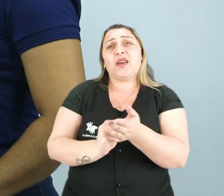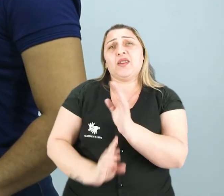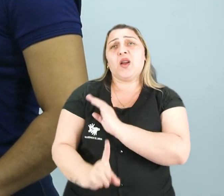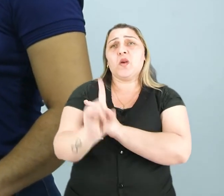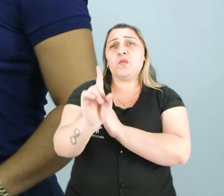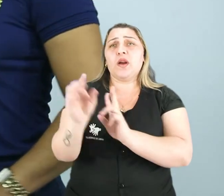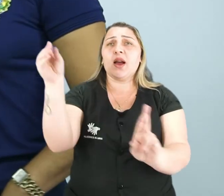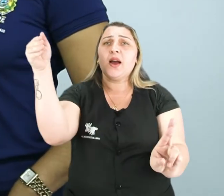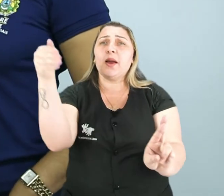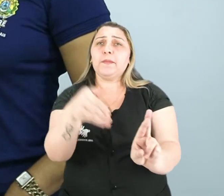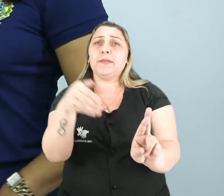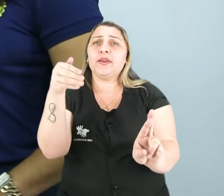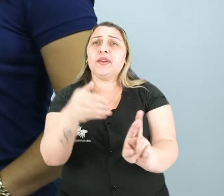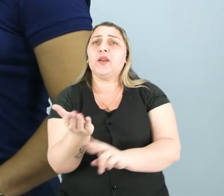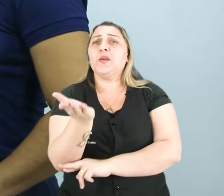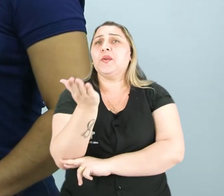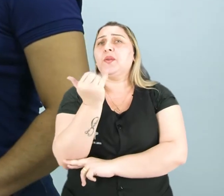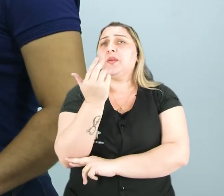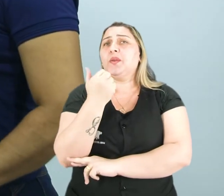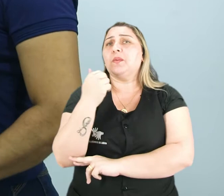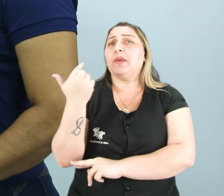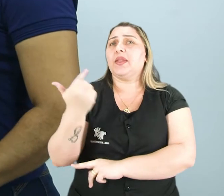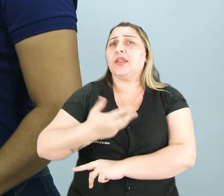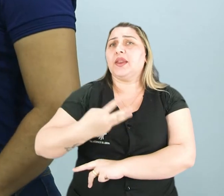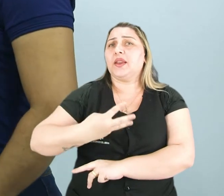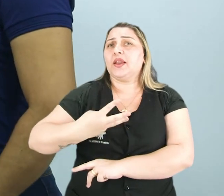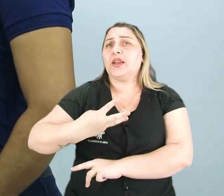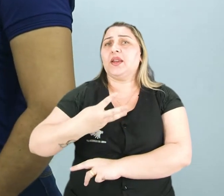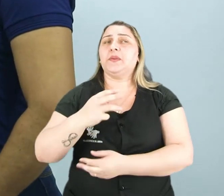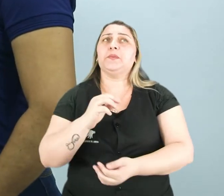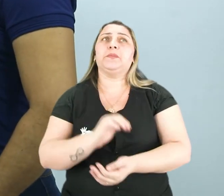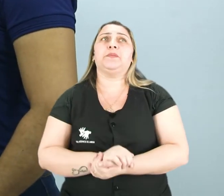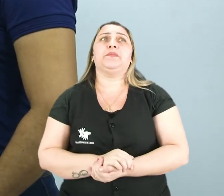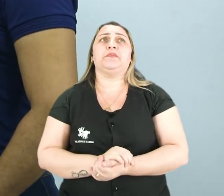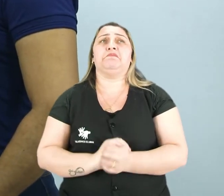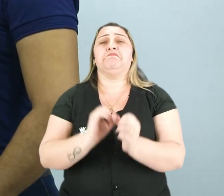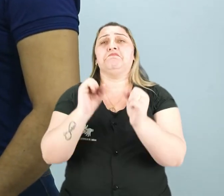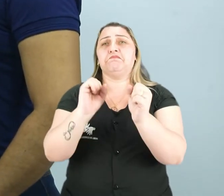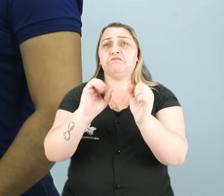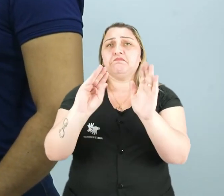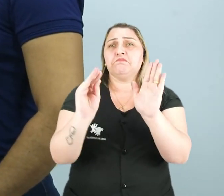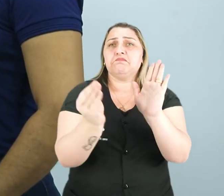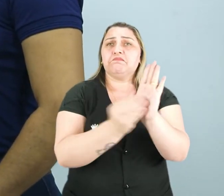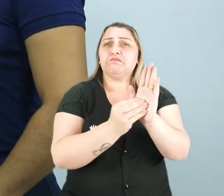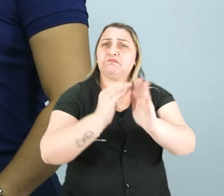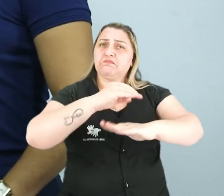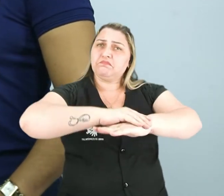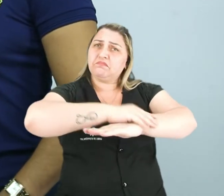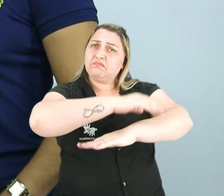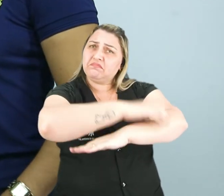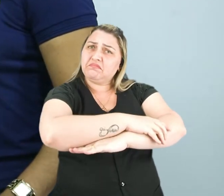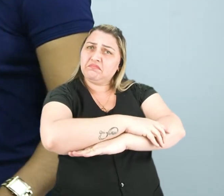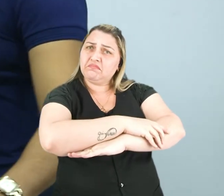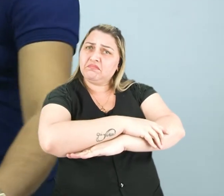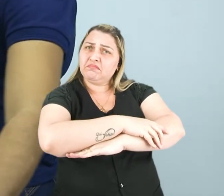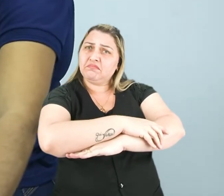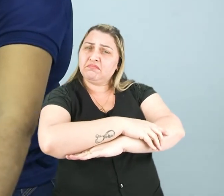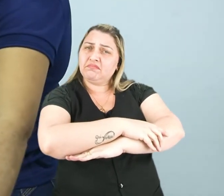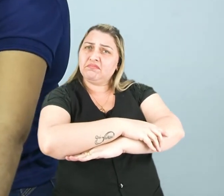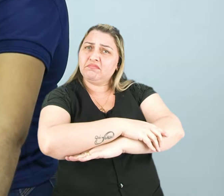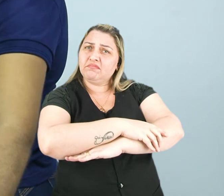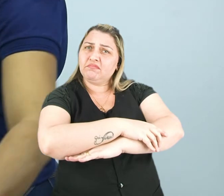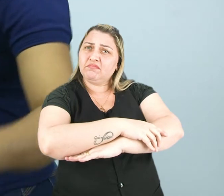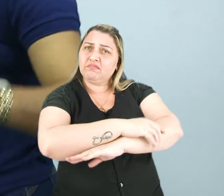uma representação do consumidor terciário. Eu posso colocar aqui um sapo? Esse